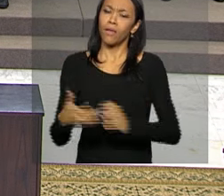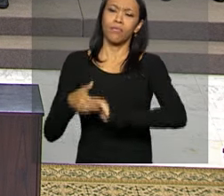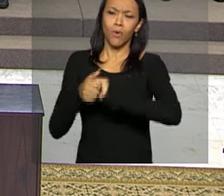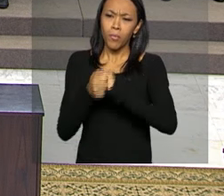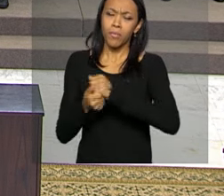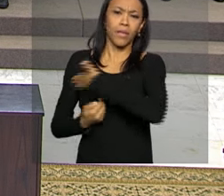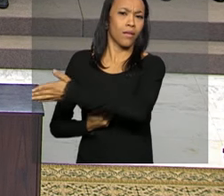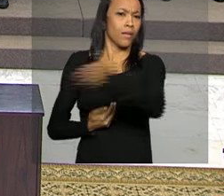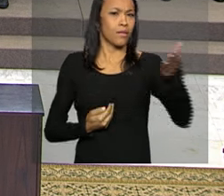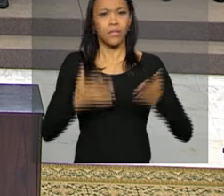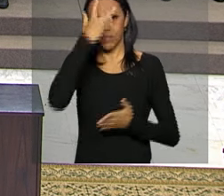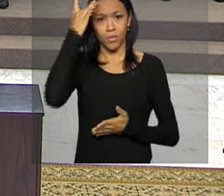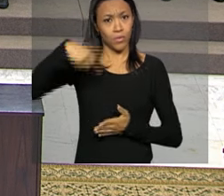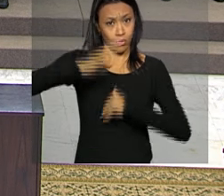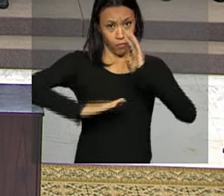SENAC,